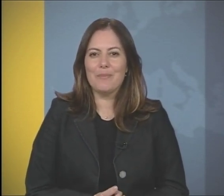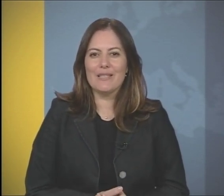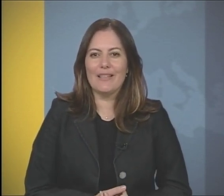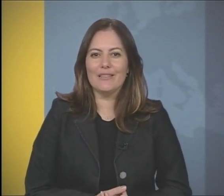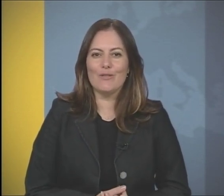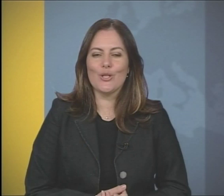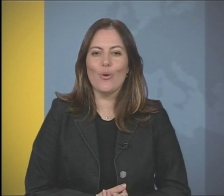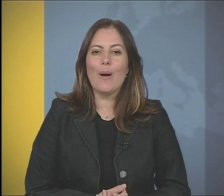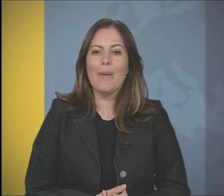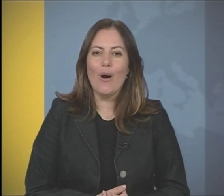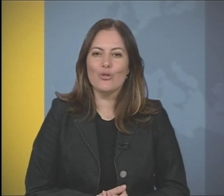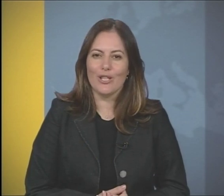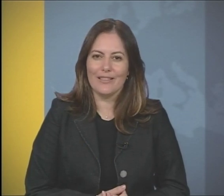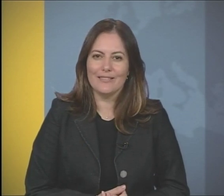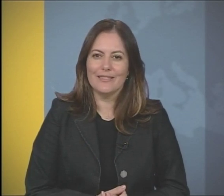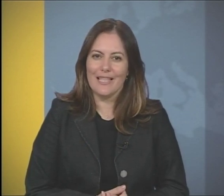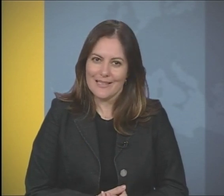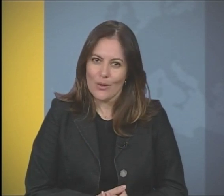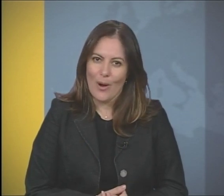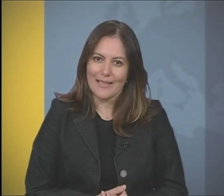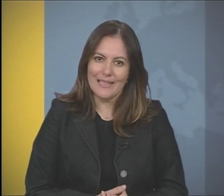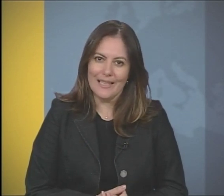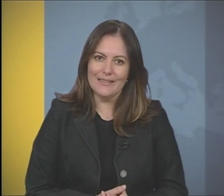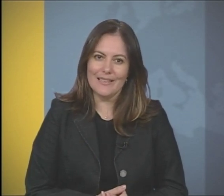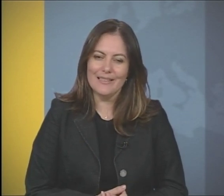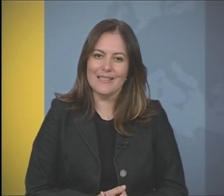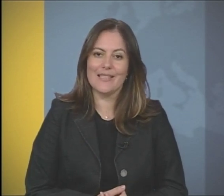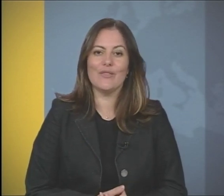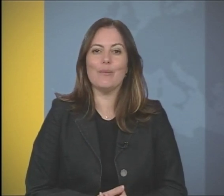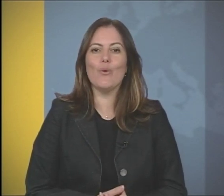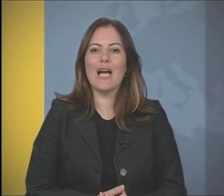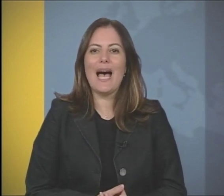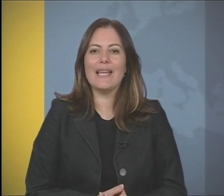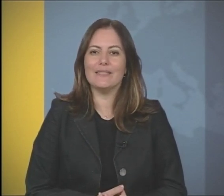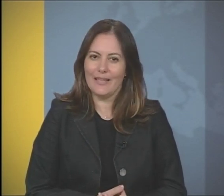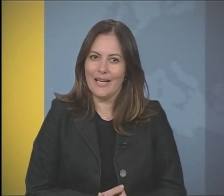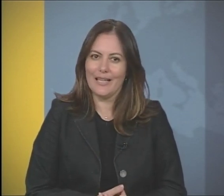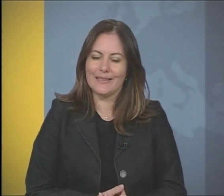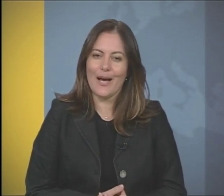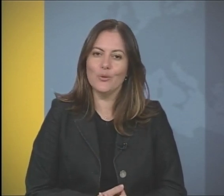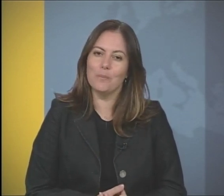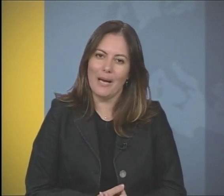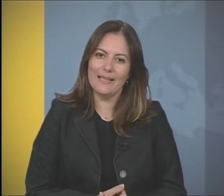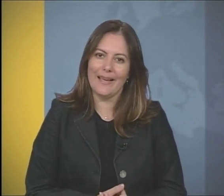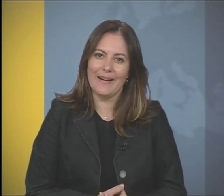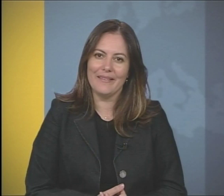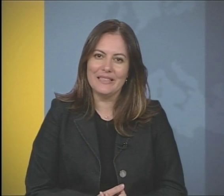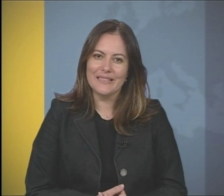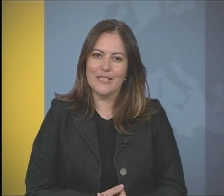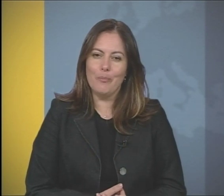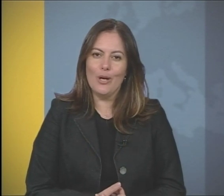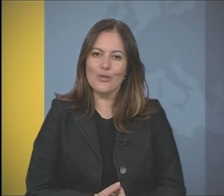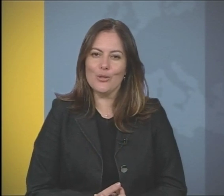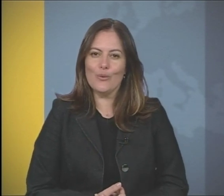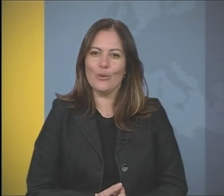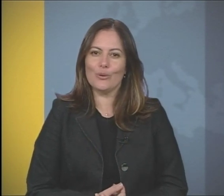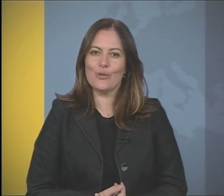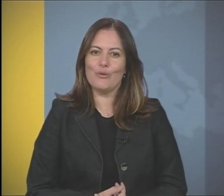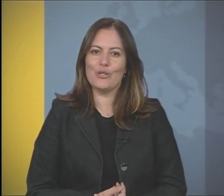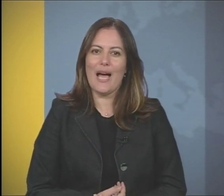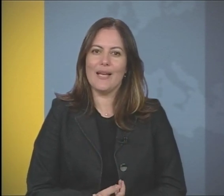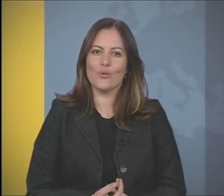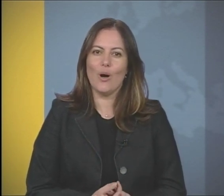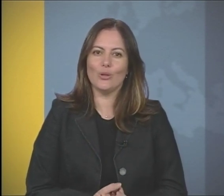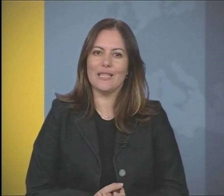terça-feiras, a presidenta visitou a Bélgica. Nesta quarta e quinta, esteve na Bulgária, terra natal do pai dela. Depois dos